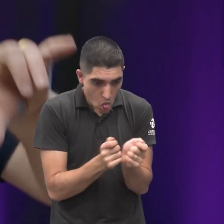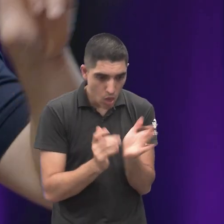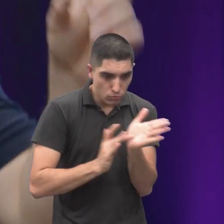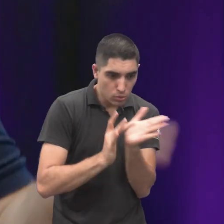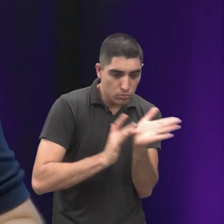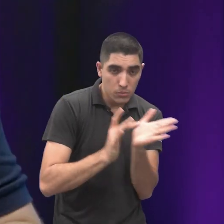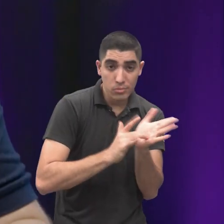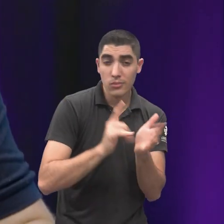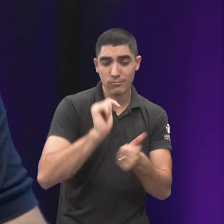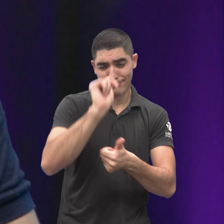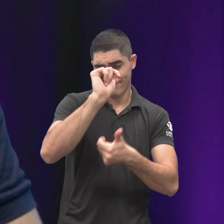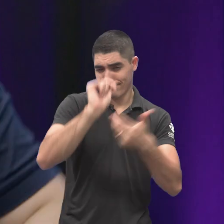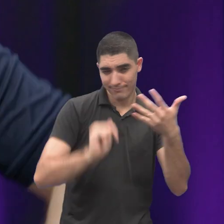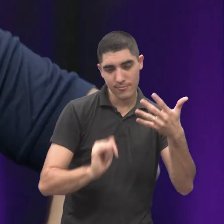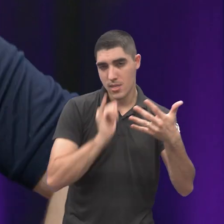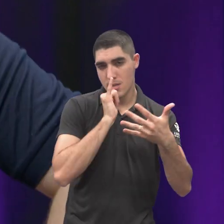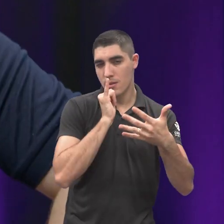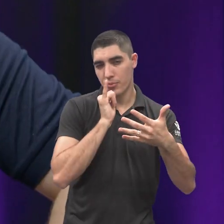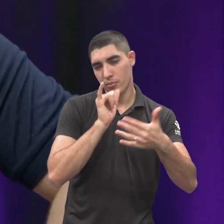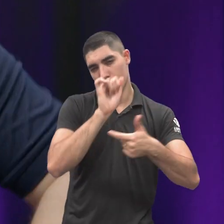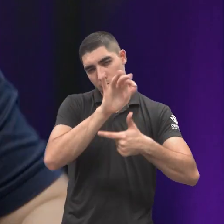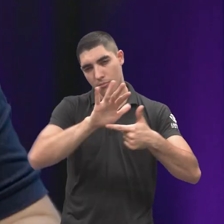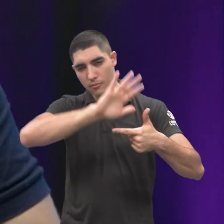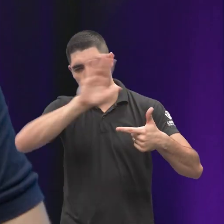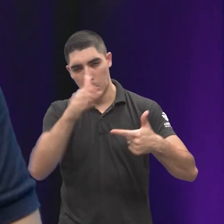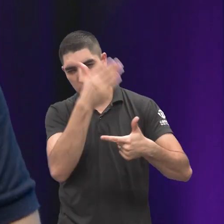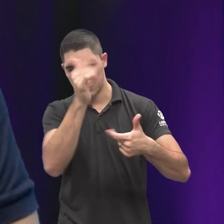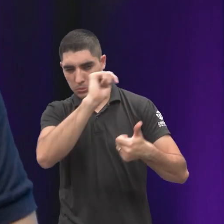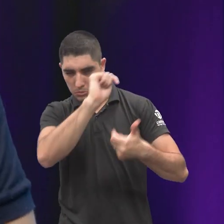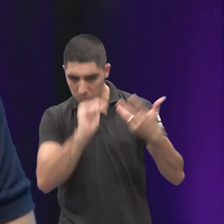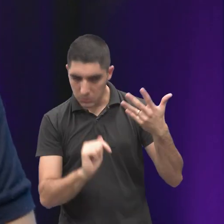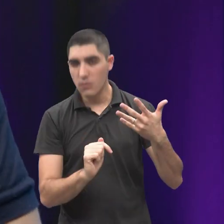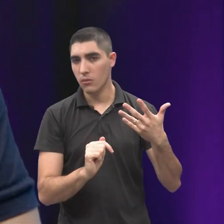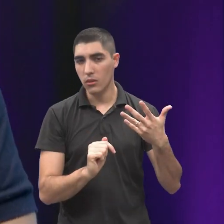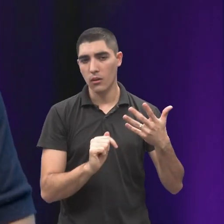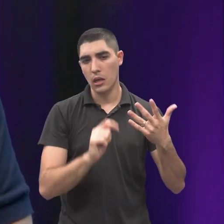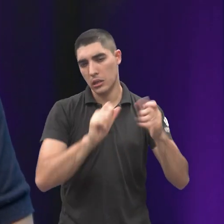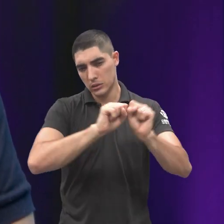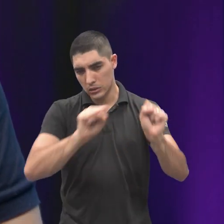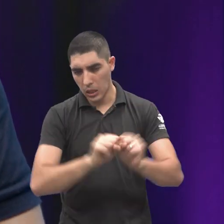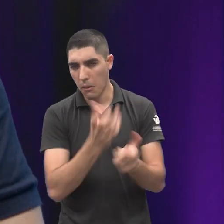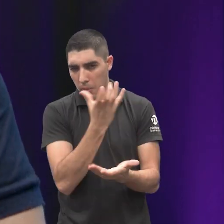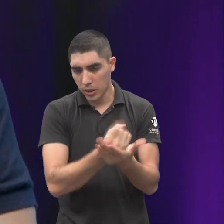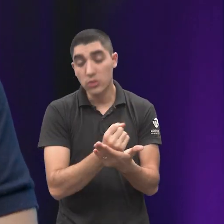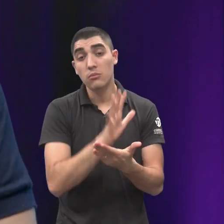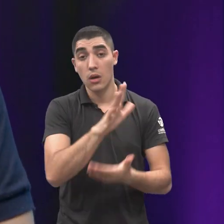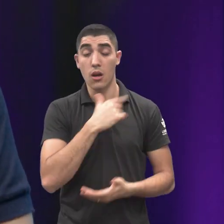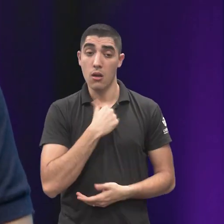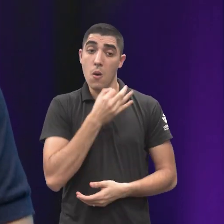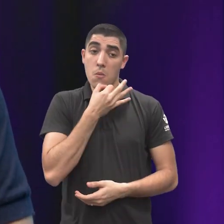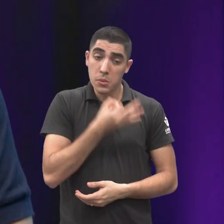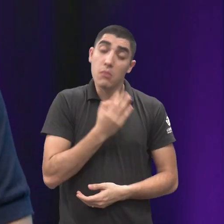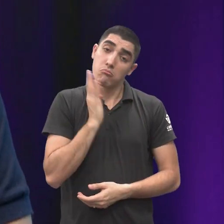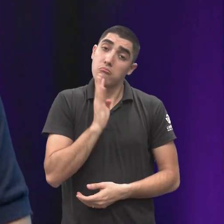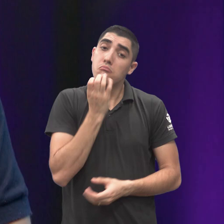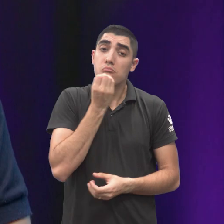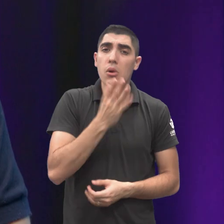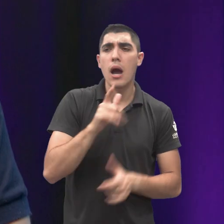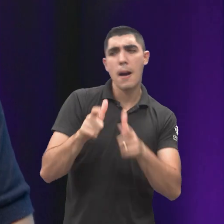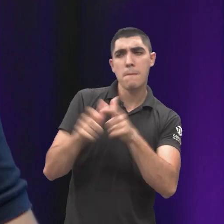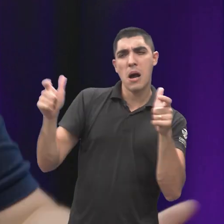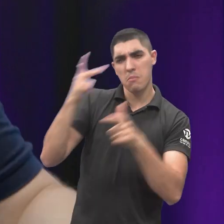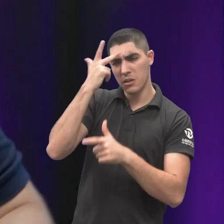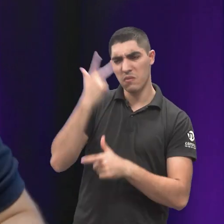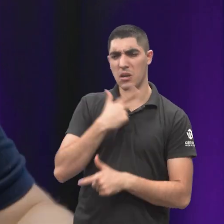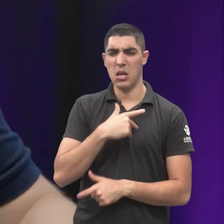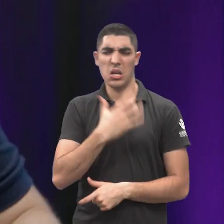se trata ali de várias plataformas, eu acho que isso é muito benéfico, de certa forma, embora muitas pessoas achem ruim, porque falam assim,